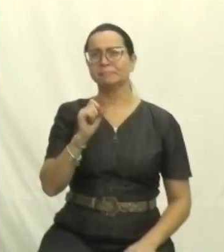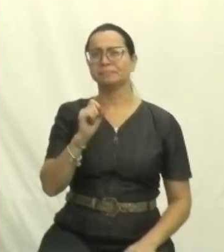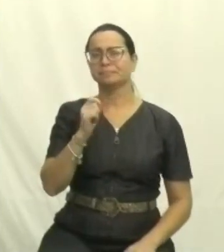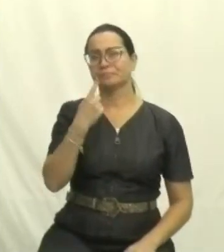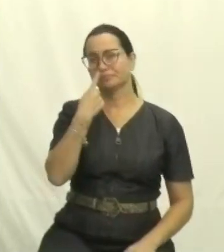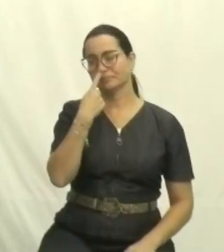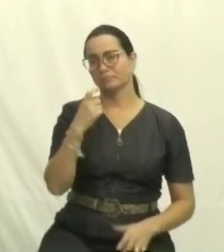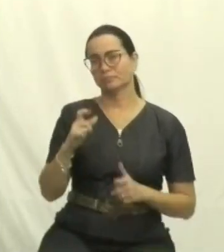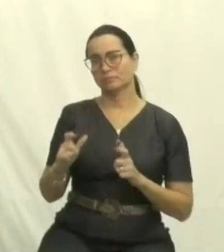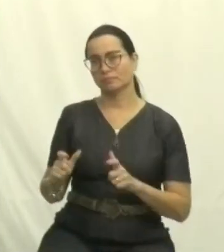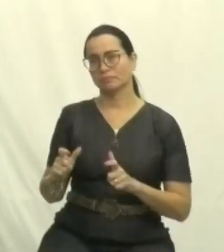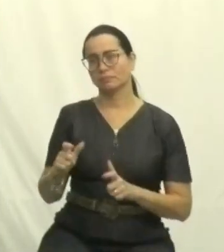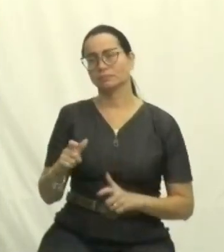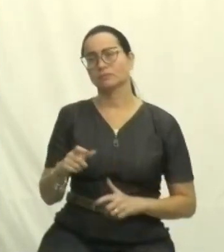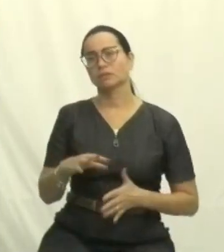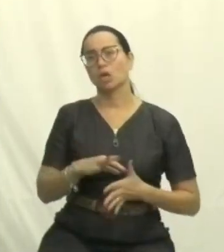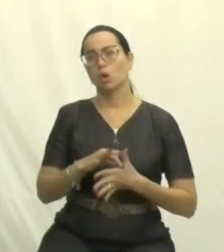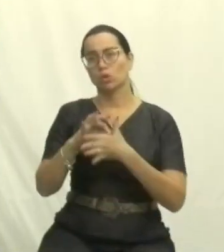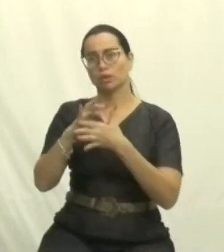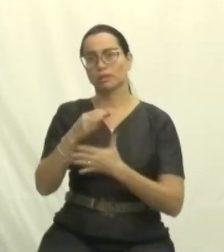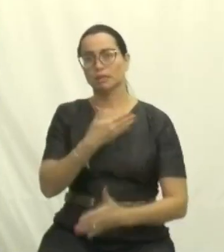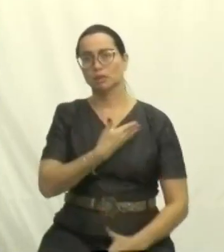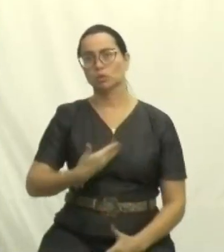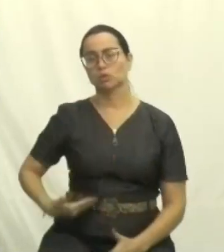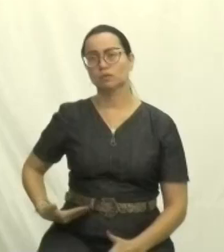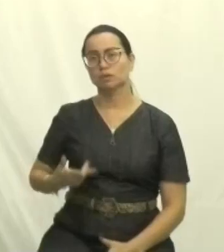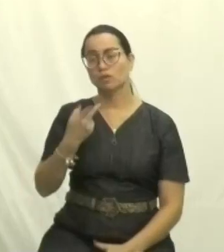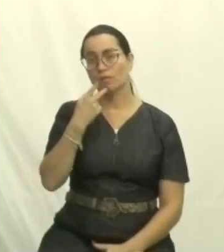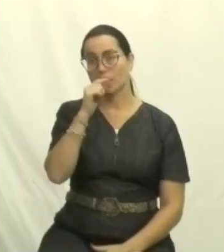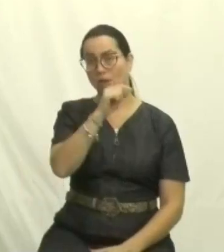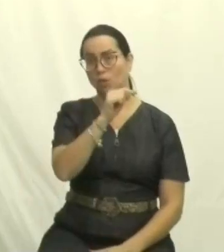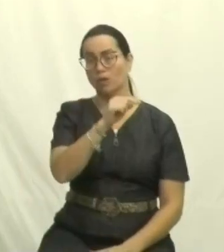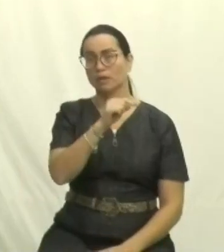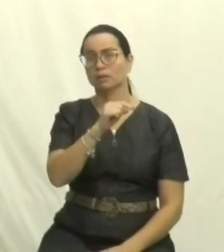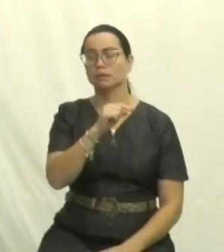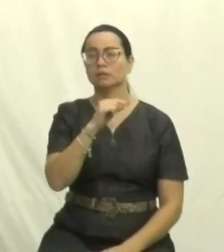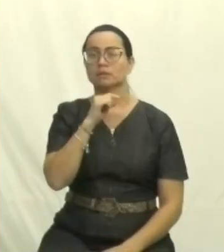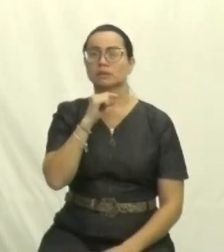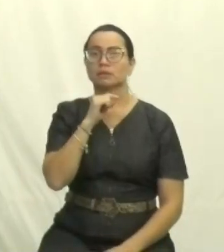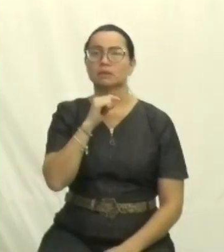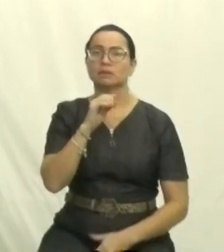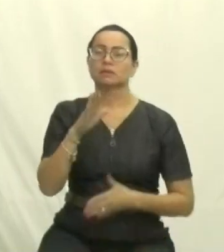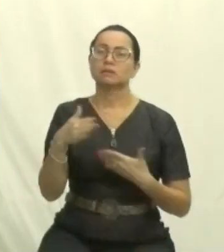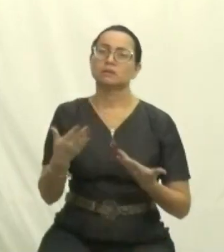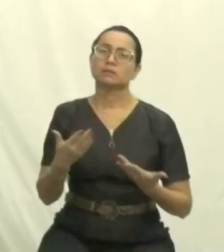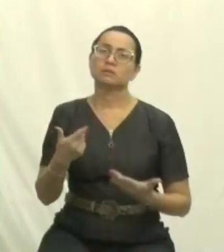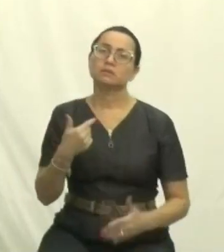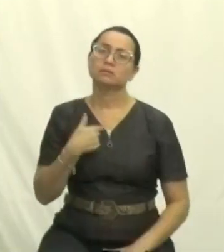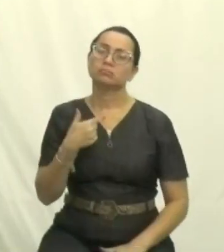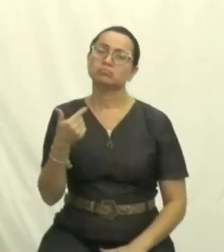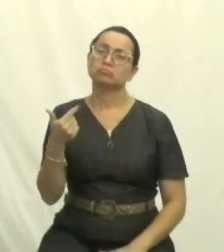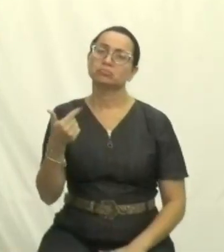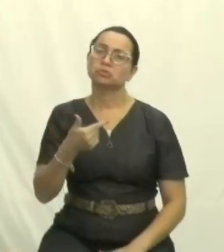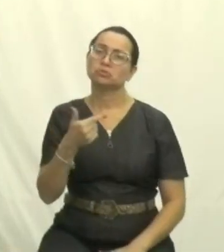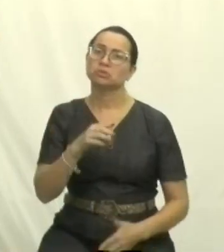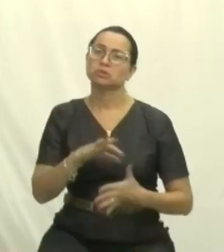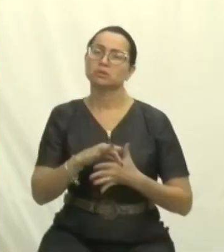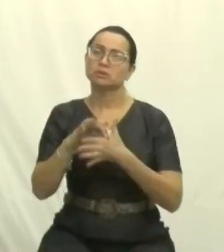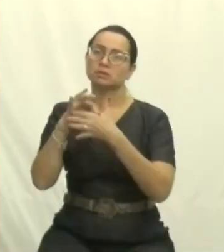o líder do governo, falei com ele tinha cedido o tempo, o vereador Toninho, Então, na condição de vice-líder, eu quero dizer para o senhor o seguinte: eu